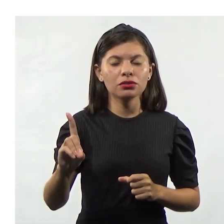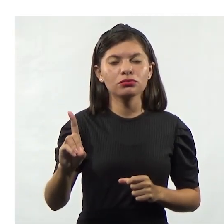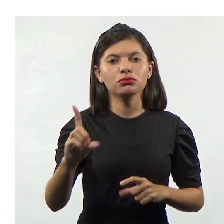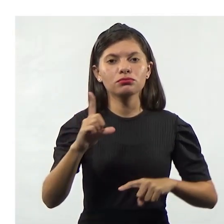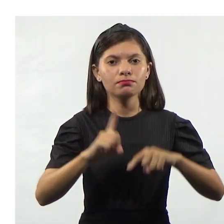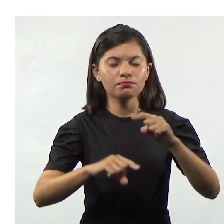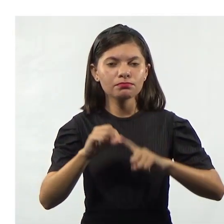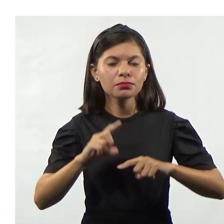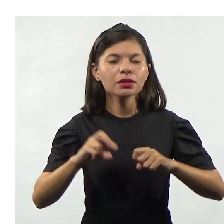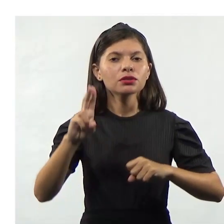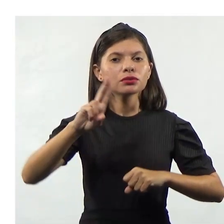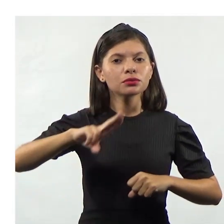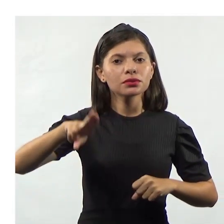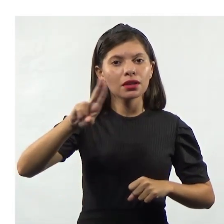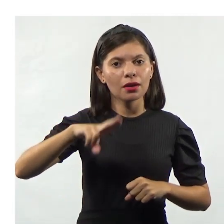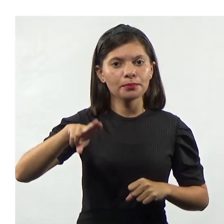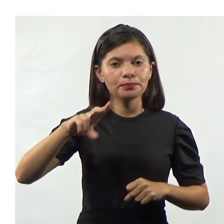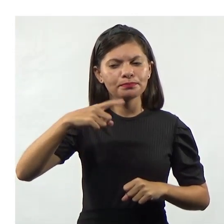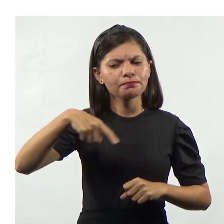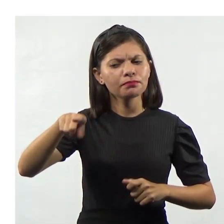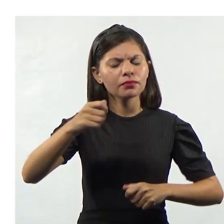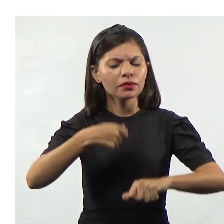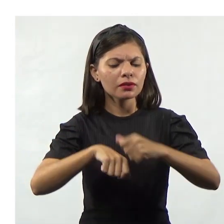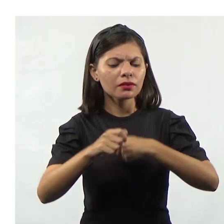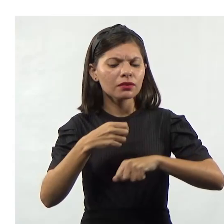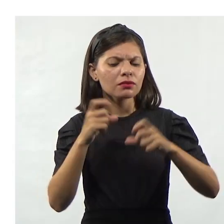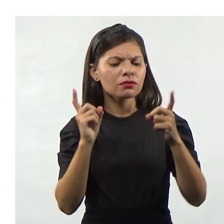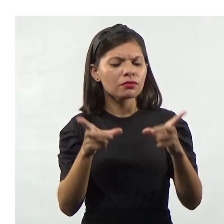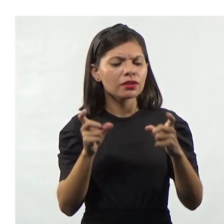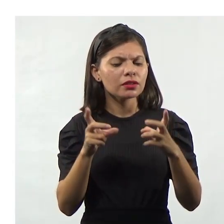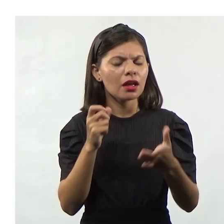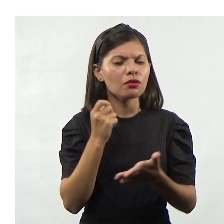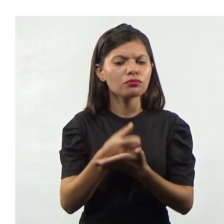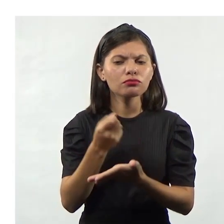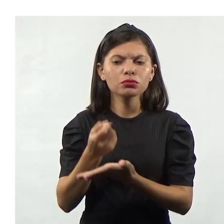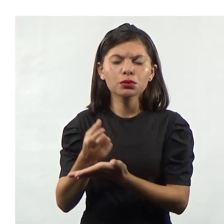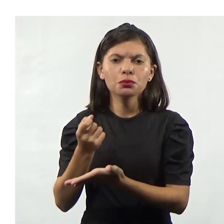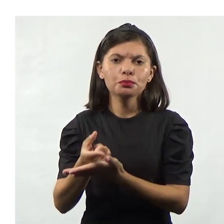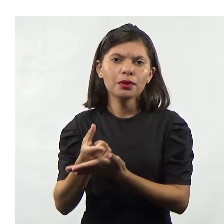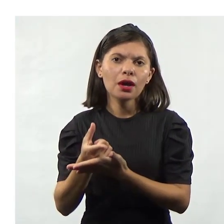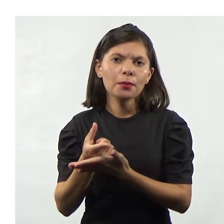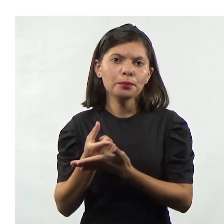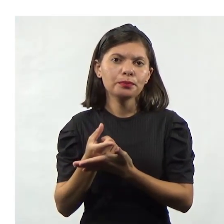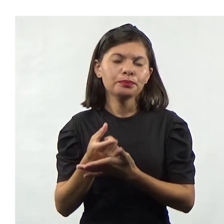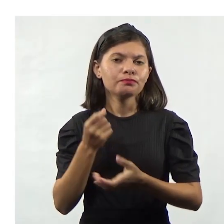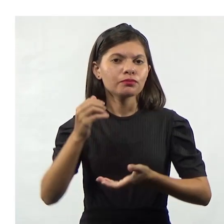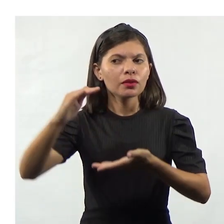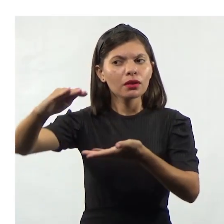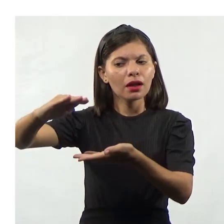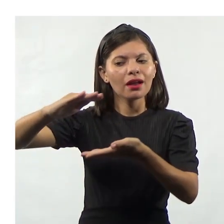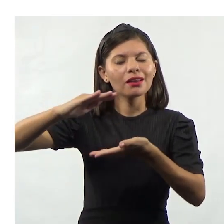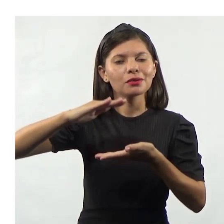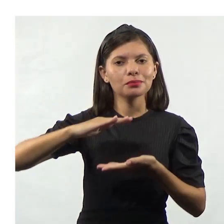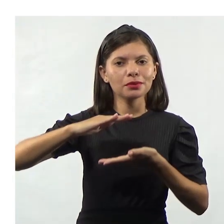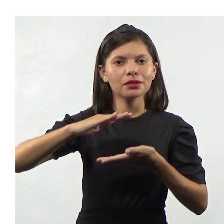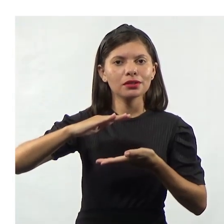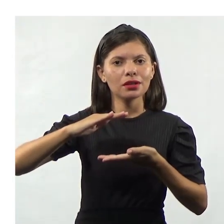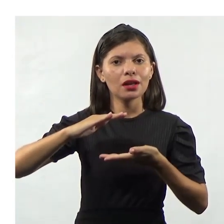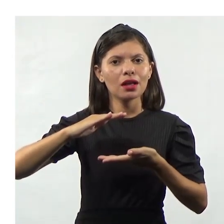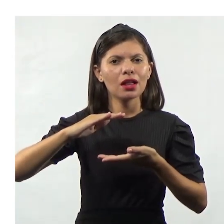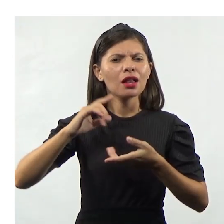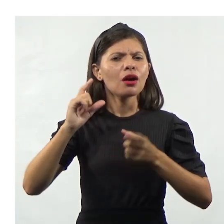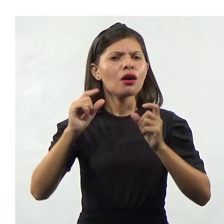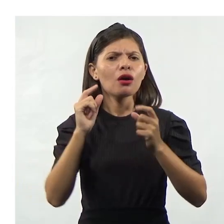concessão de direito real de uso de bens. Então, se você for, né, se a administração for vender um bem ou comprar um bem,